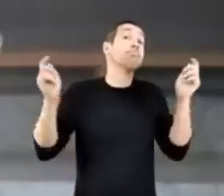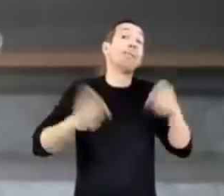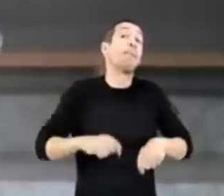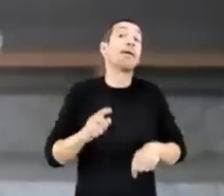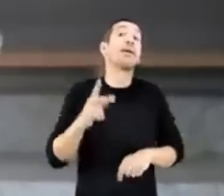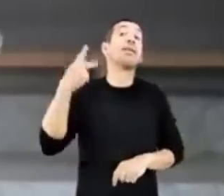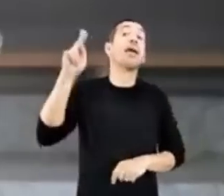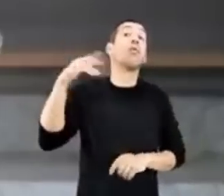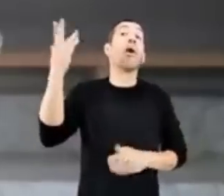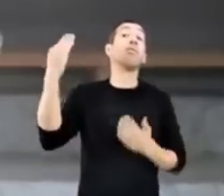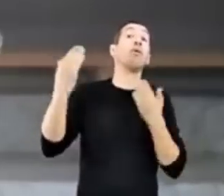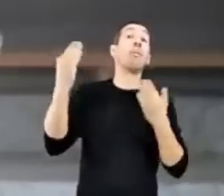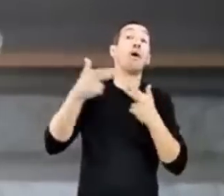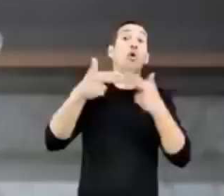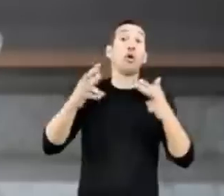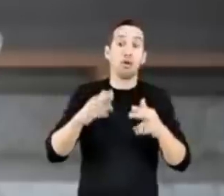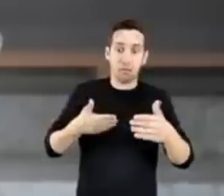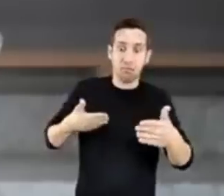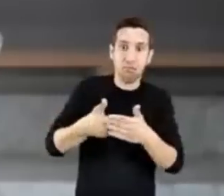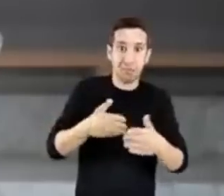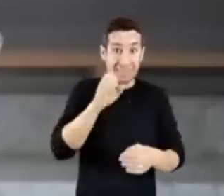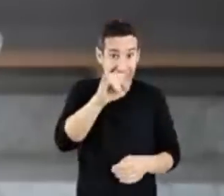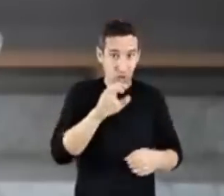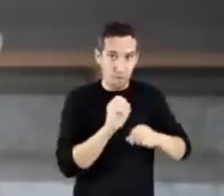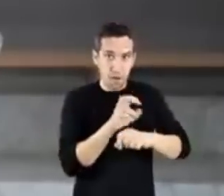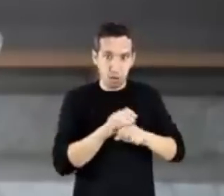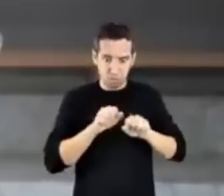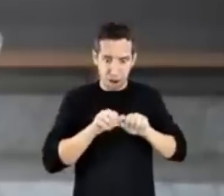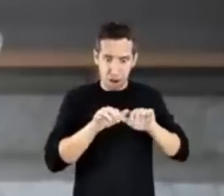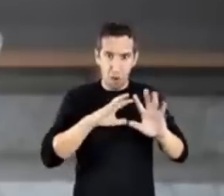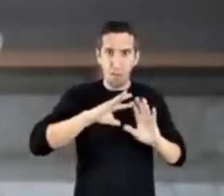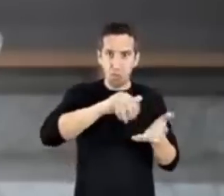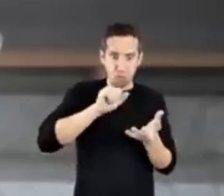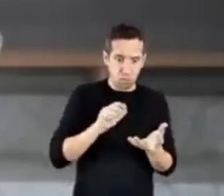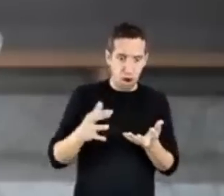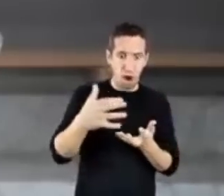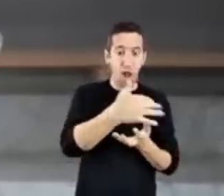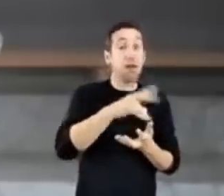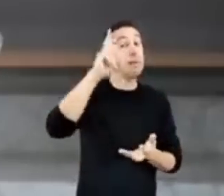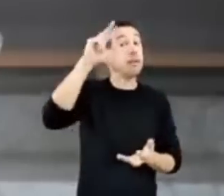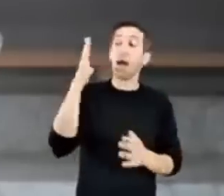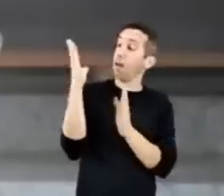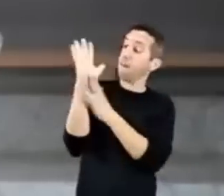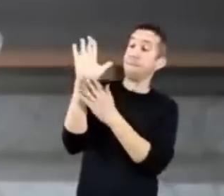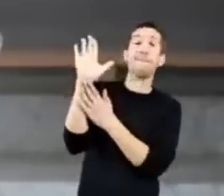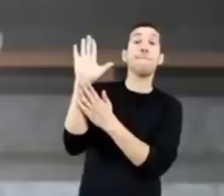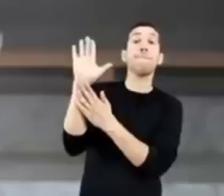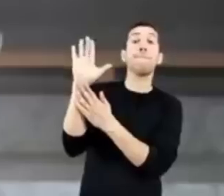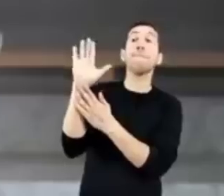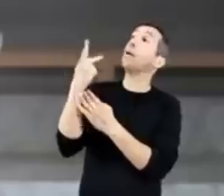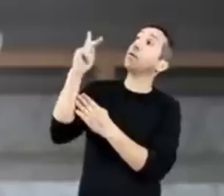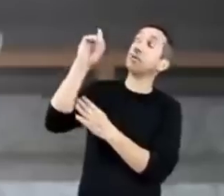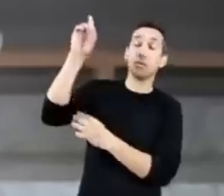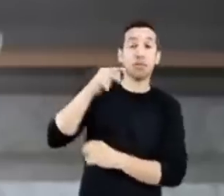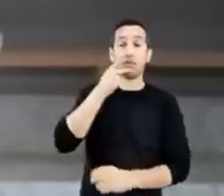aconteça muito rápido que ora se um vírus fez isso imagina a mão do todo poderoso quando ele fala assim OK